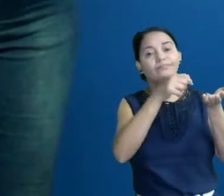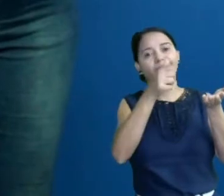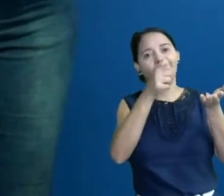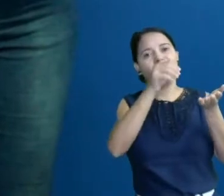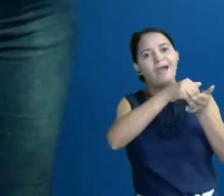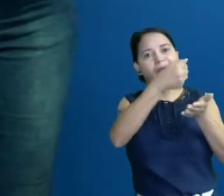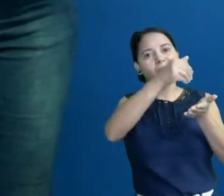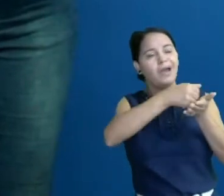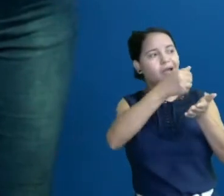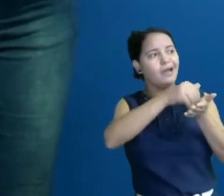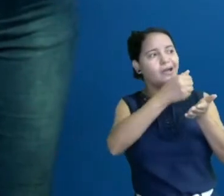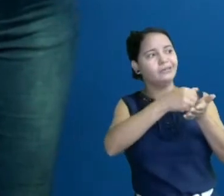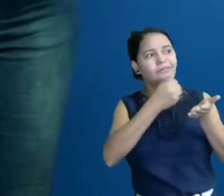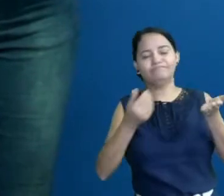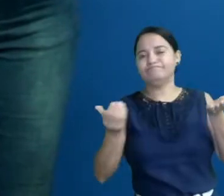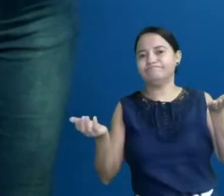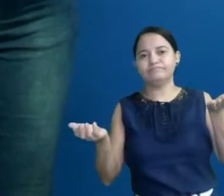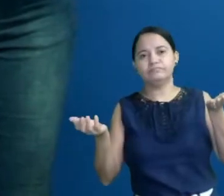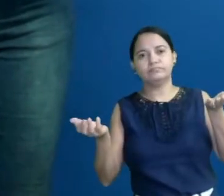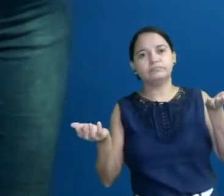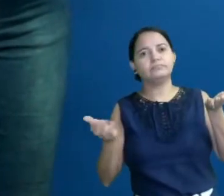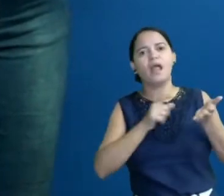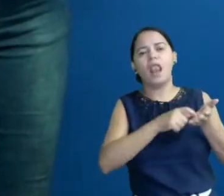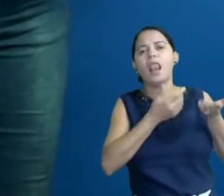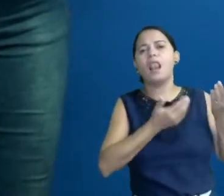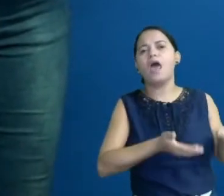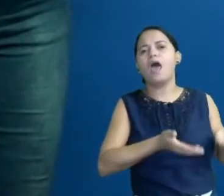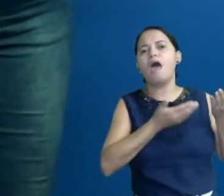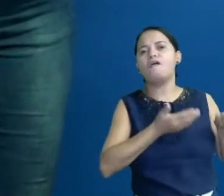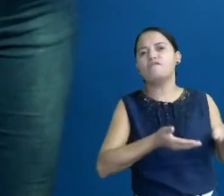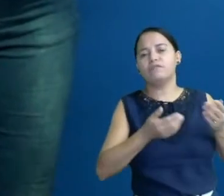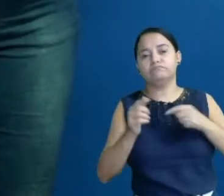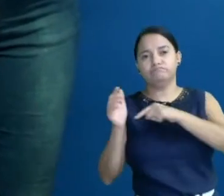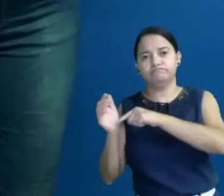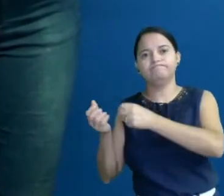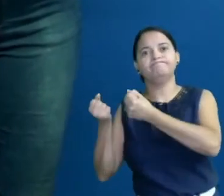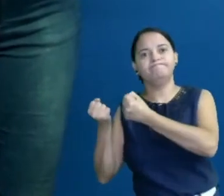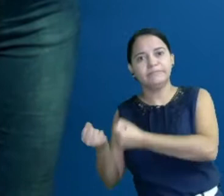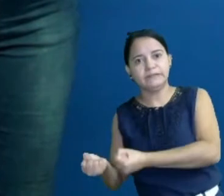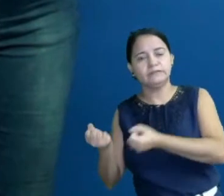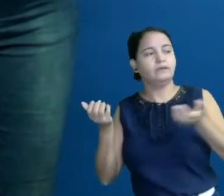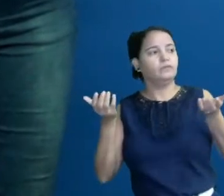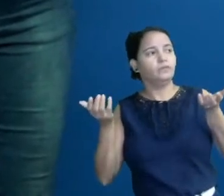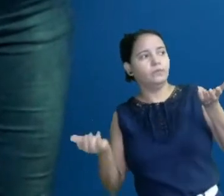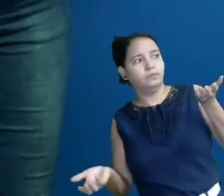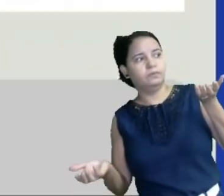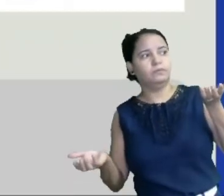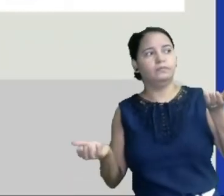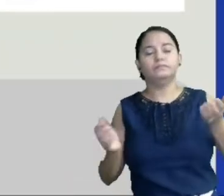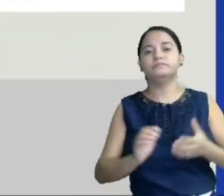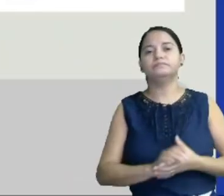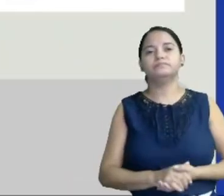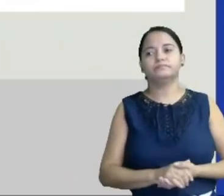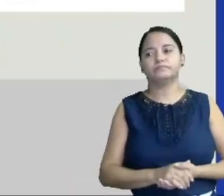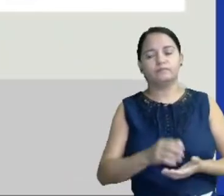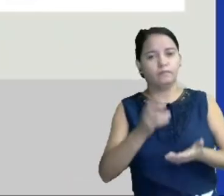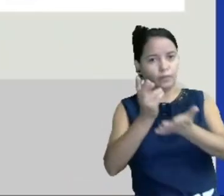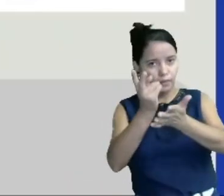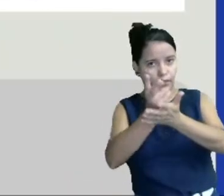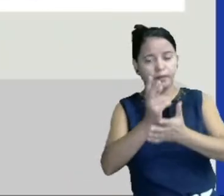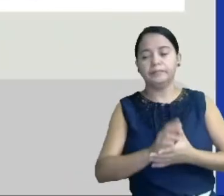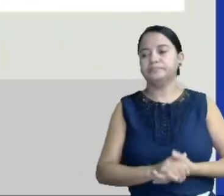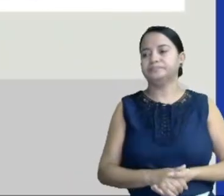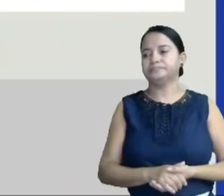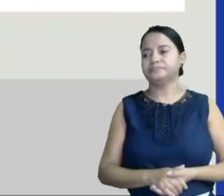outros a outra fruta está representado aí pelos dois abaqus Beleza então vamos lá para a gente ontem